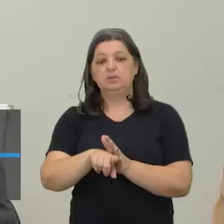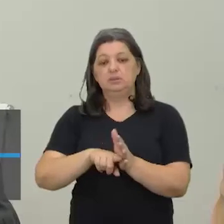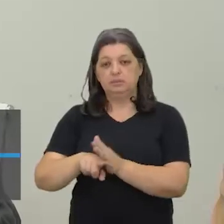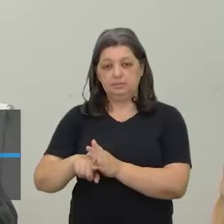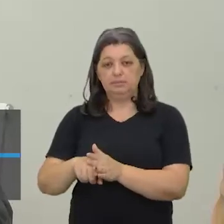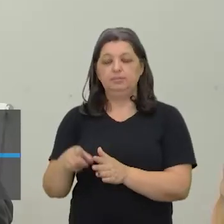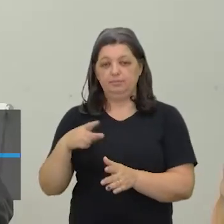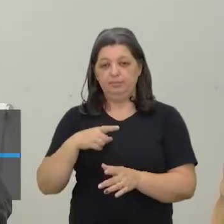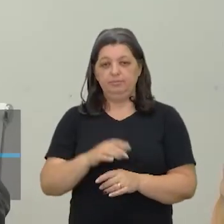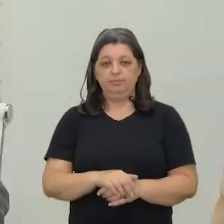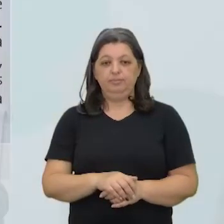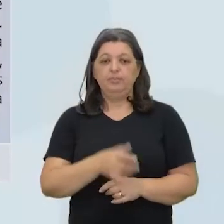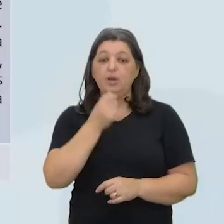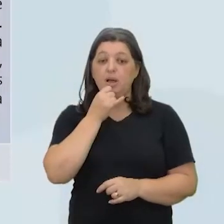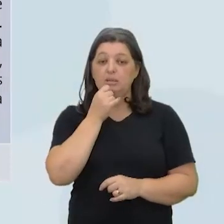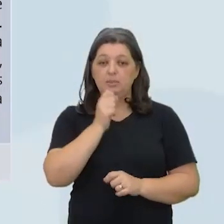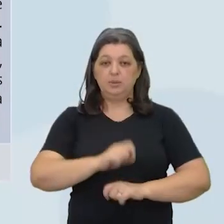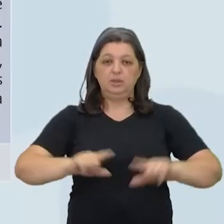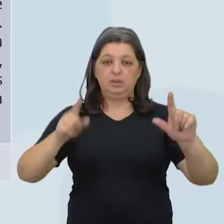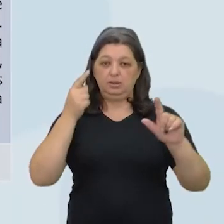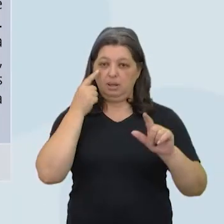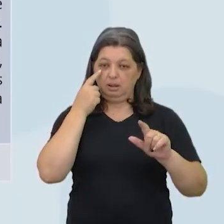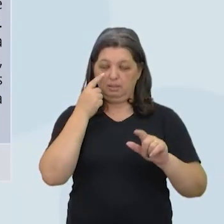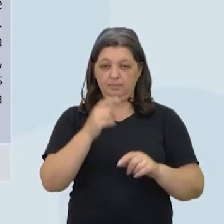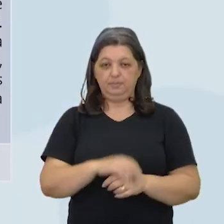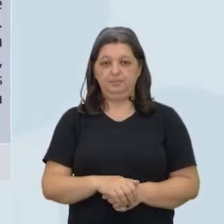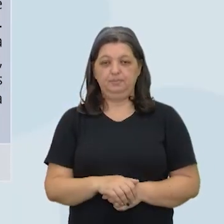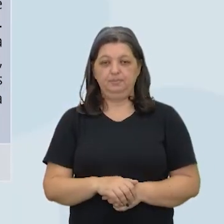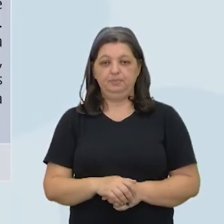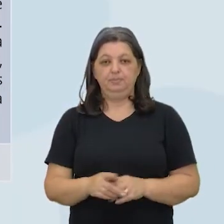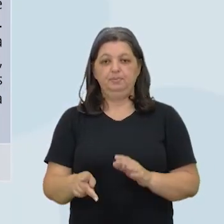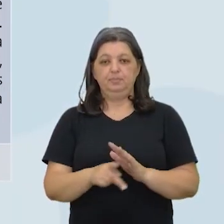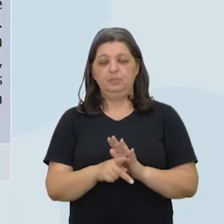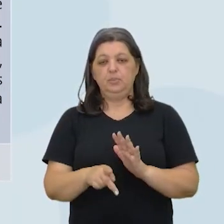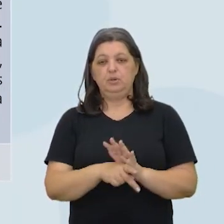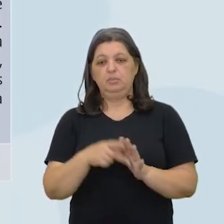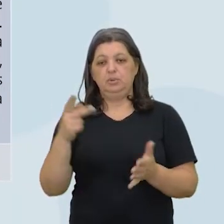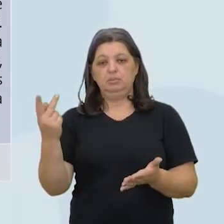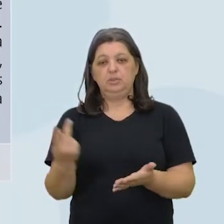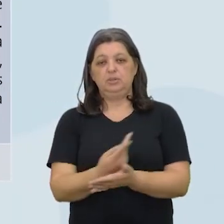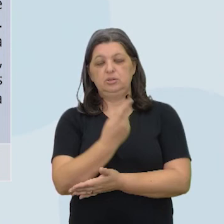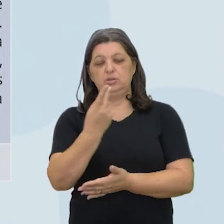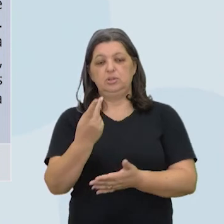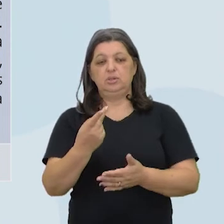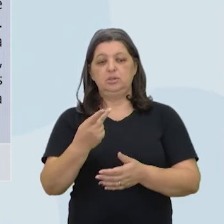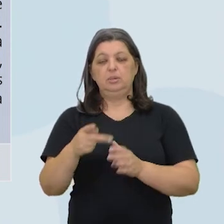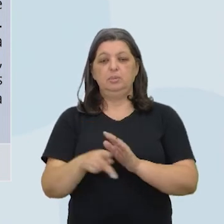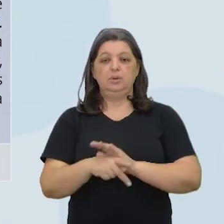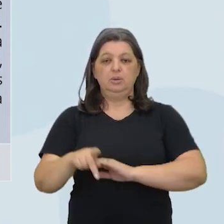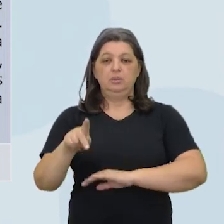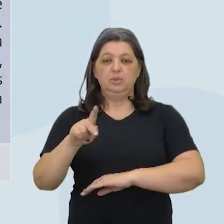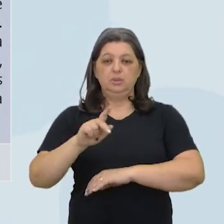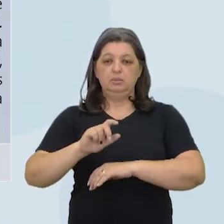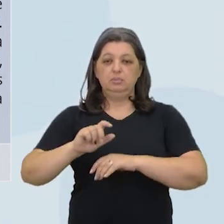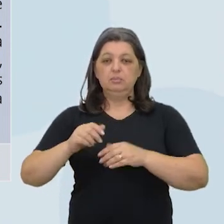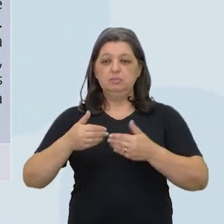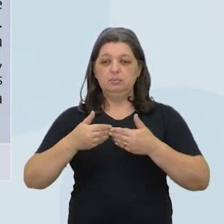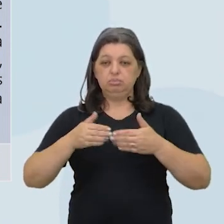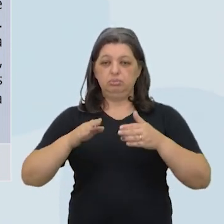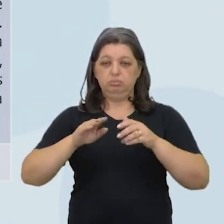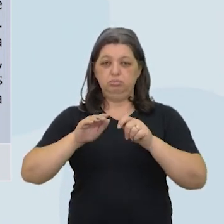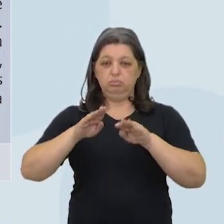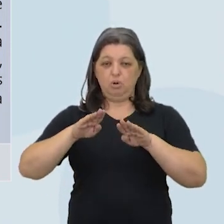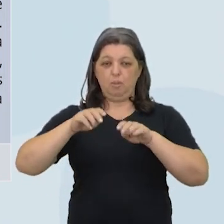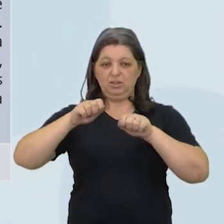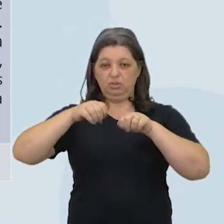tudo aquilo. Exemplo está na tela. Tragédia em Brumadinho causa prejuízos incalculáveis. Então, já aponta aí um caminho, né, do